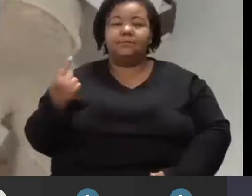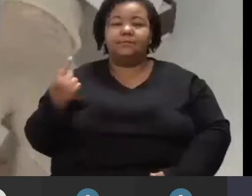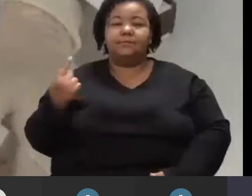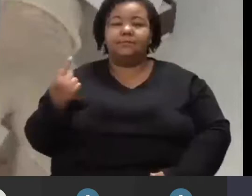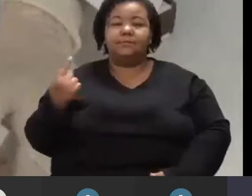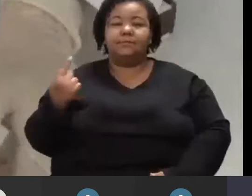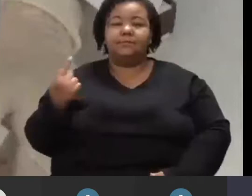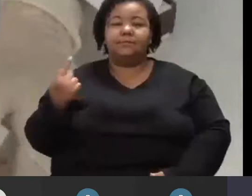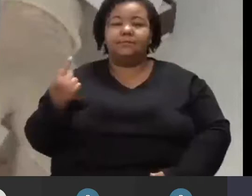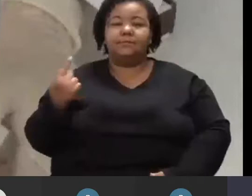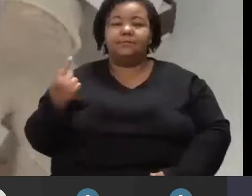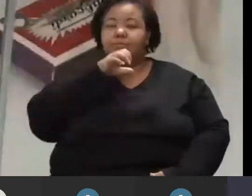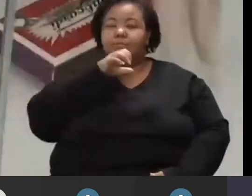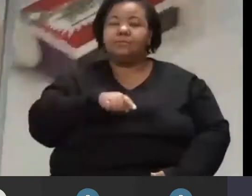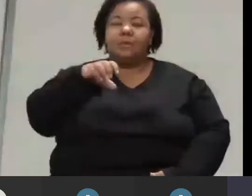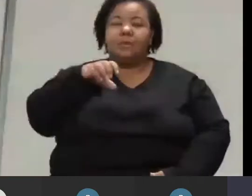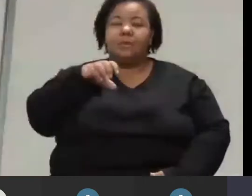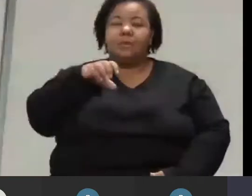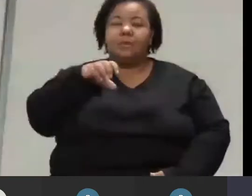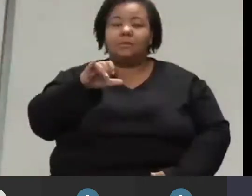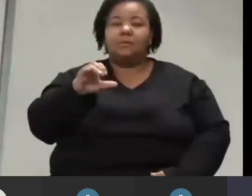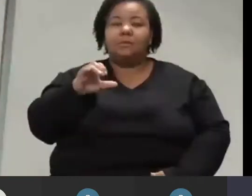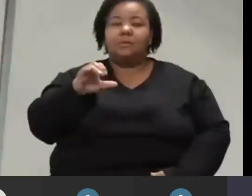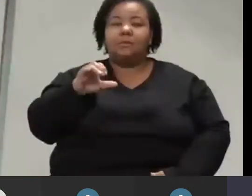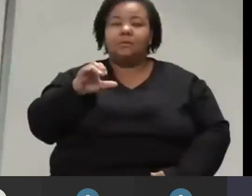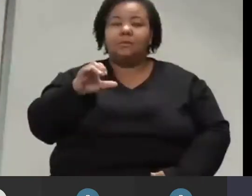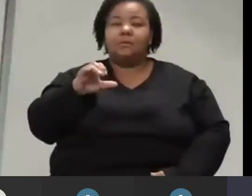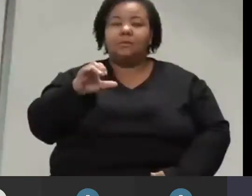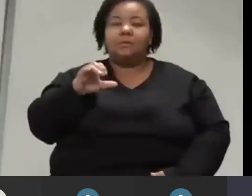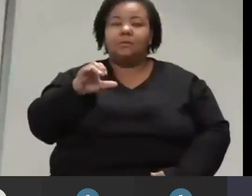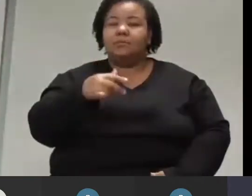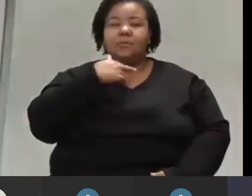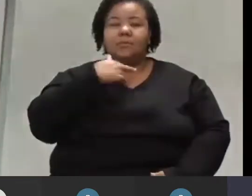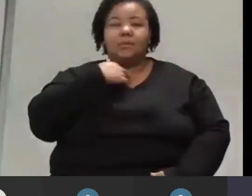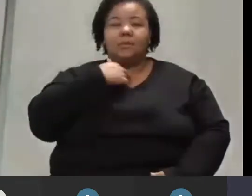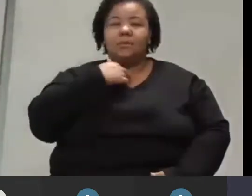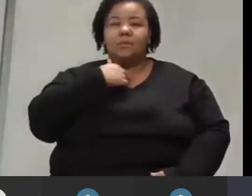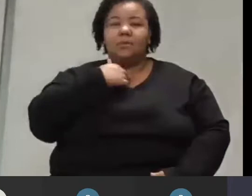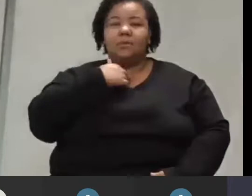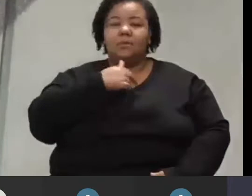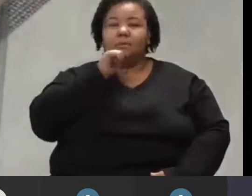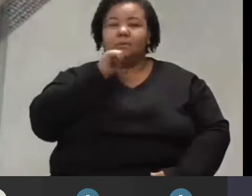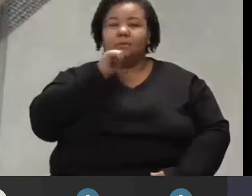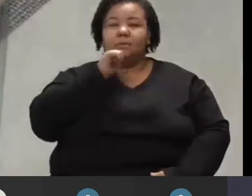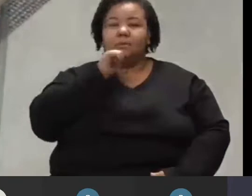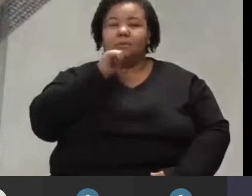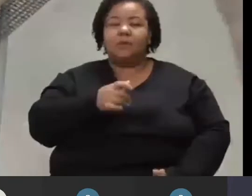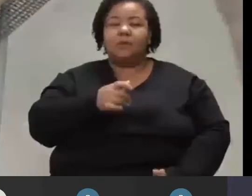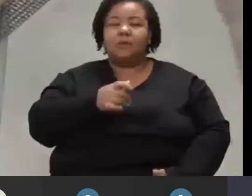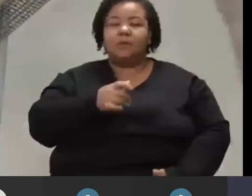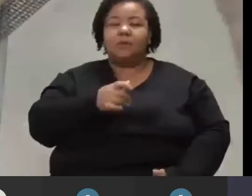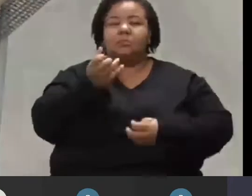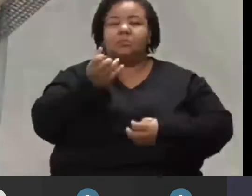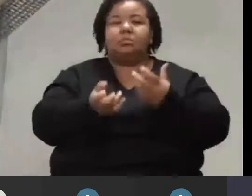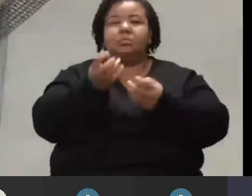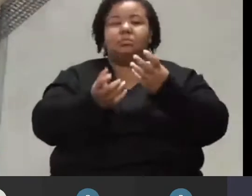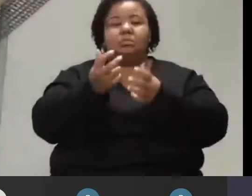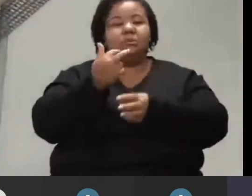esse meio de cultura, porventura alguma, por motivo, hipótese alguma, ele pode ali entrar em ebulição e escapar